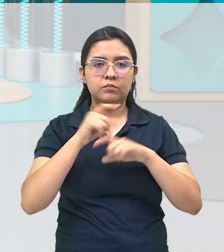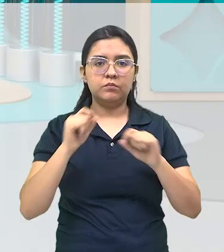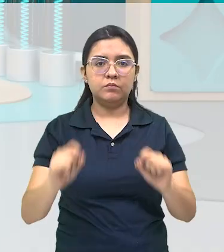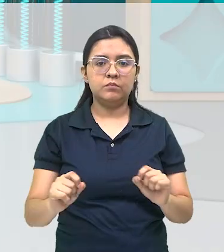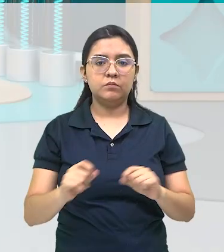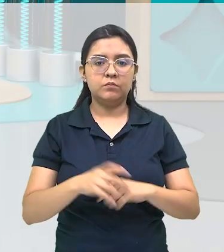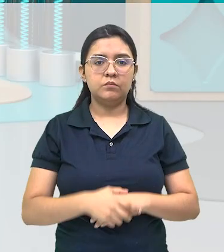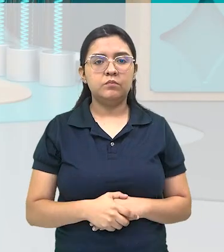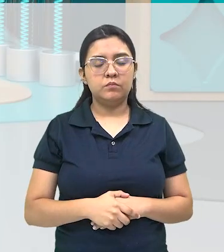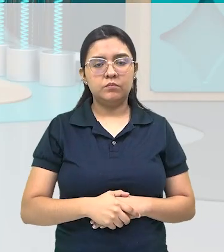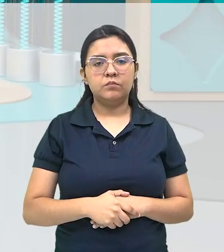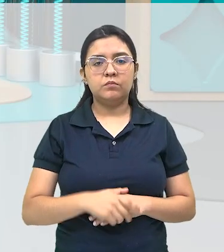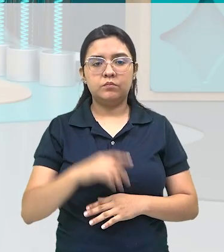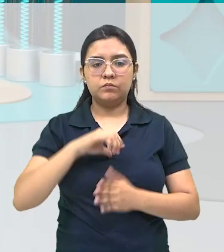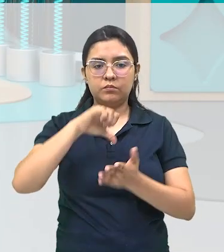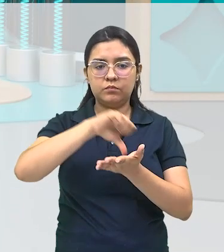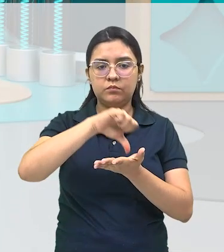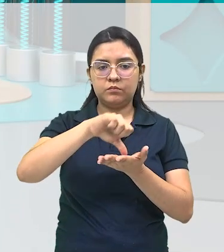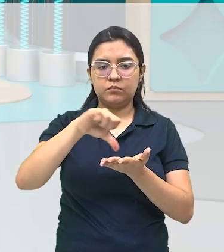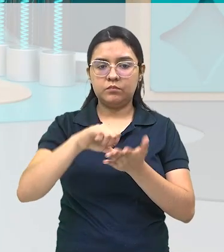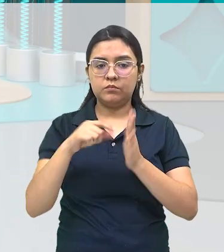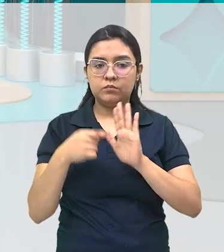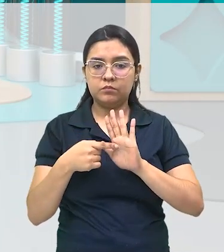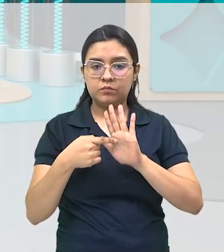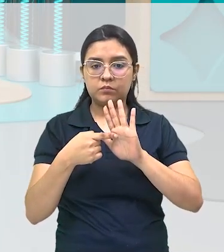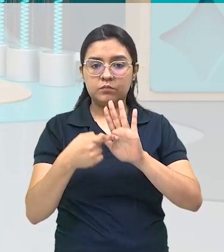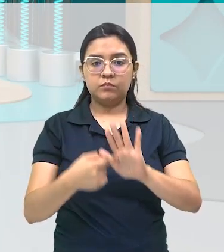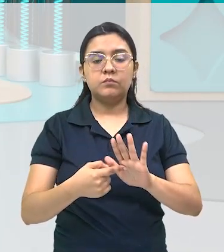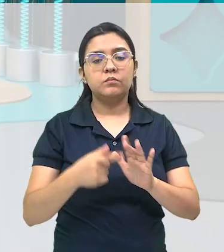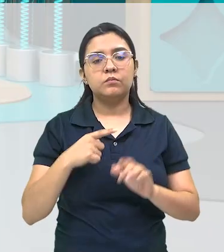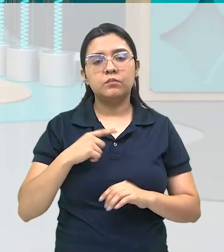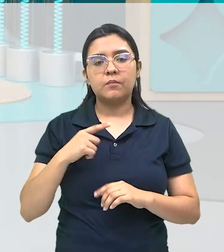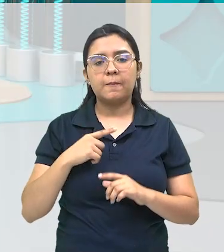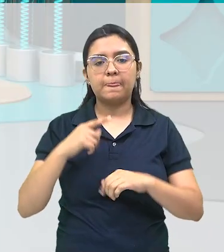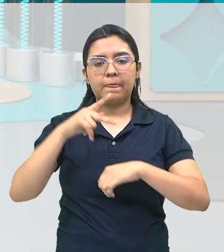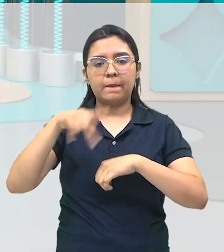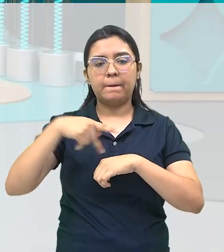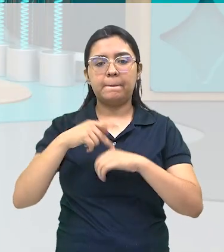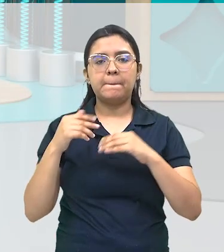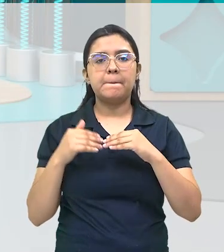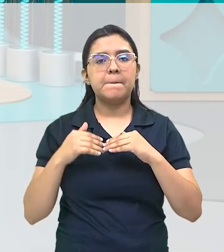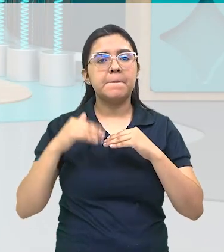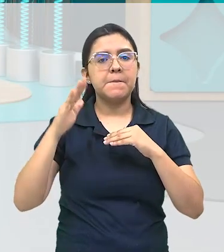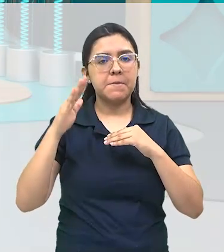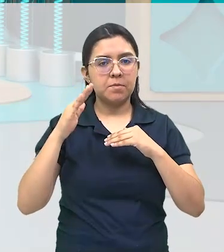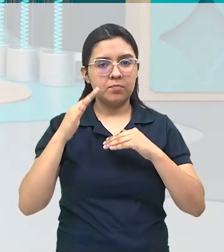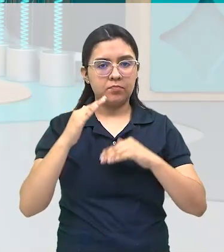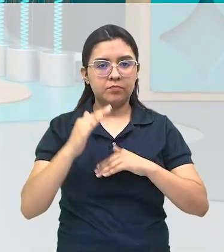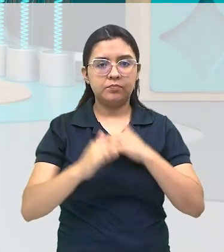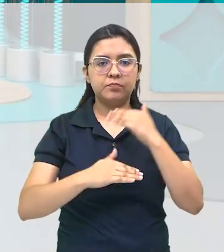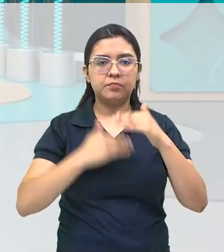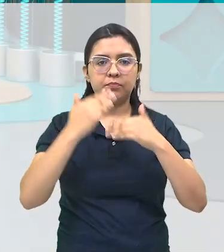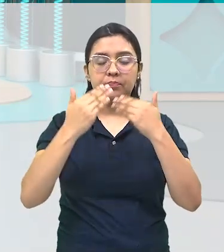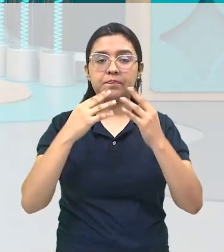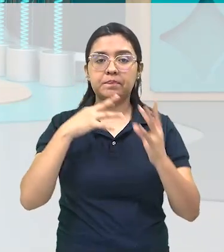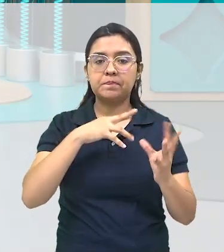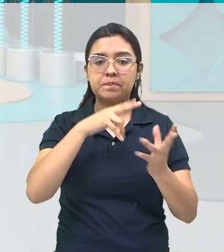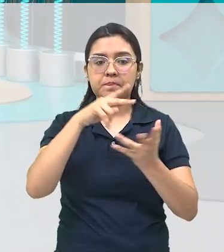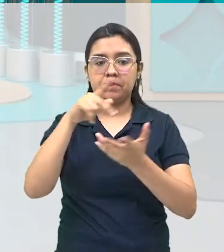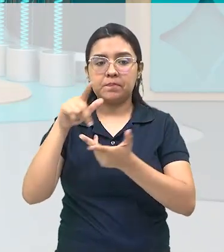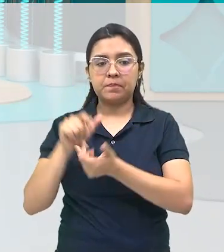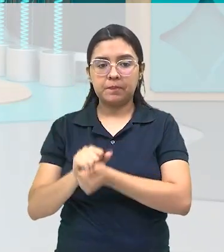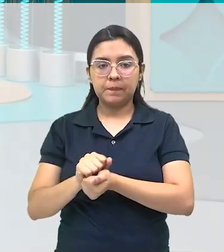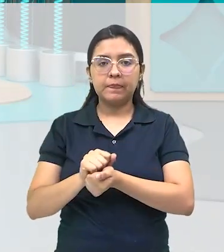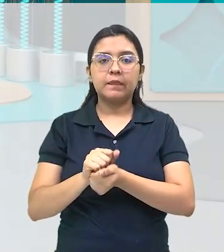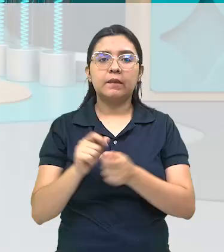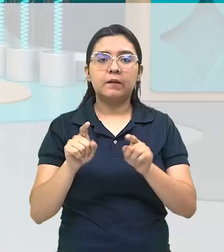verificar aqui que eu vou mostrar para vocês. O Japão é um dos países mais desenvolvidos do mundo, e ele fica localizado ali